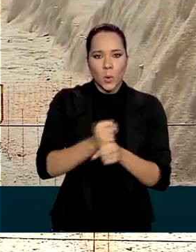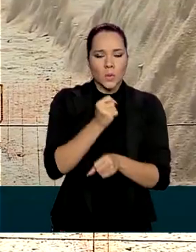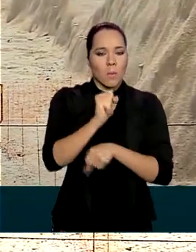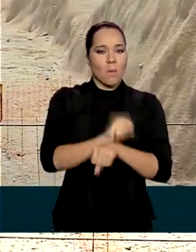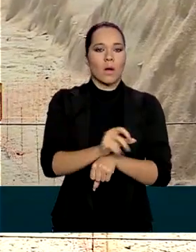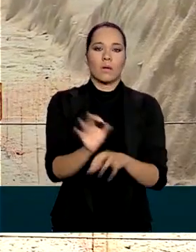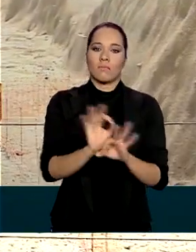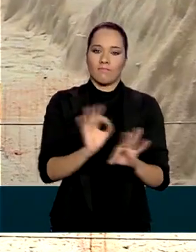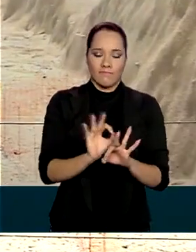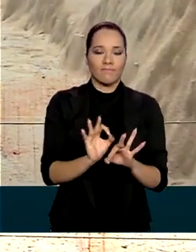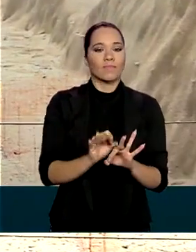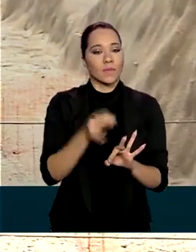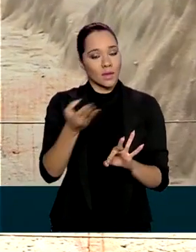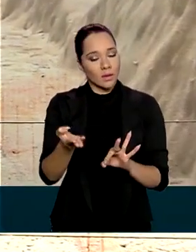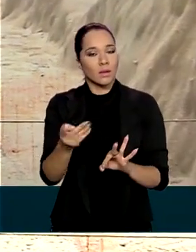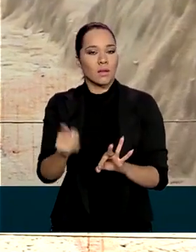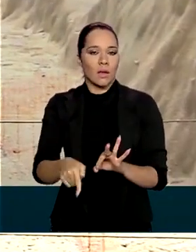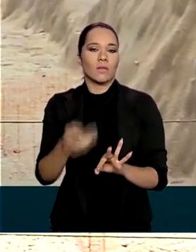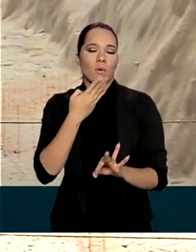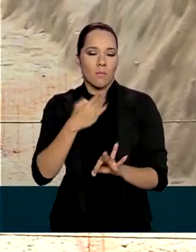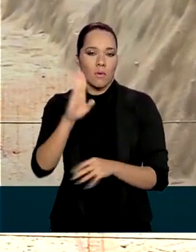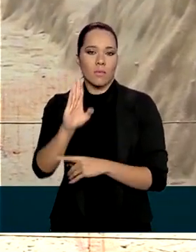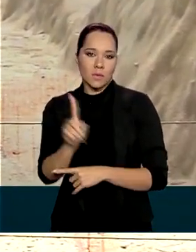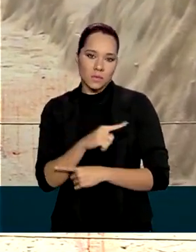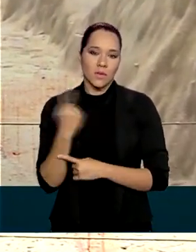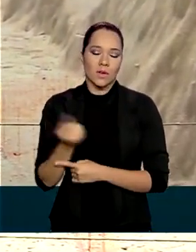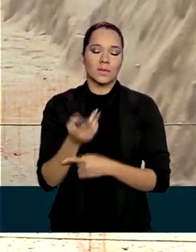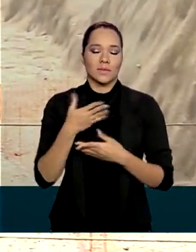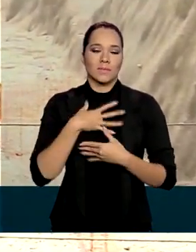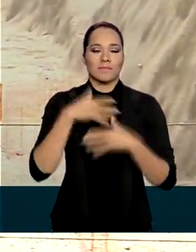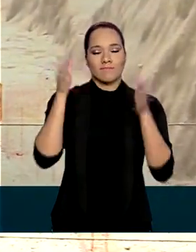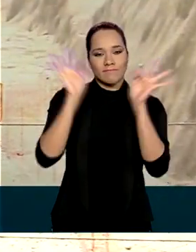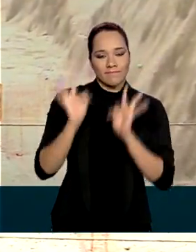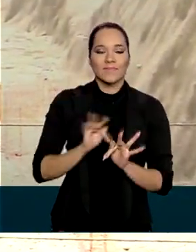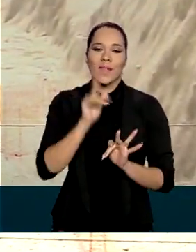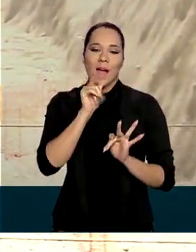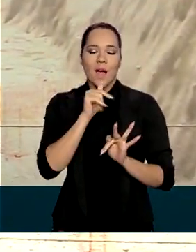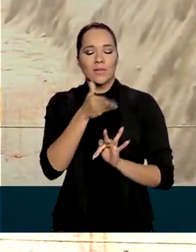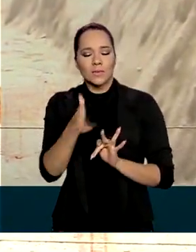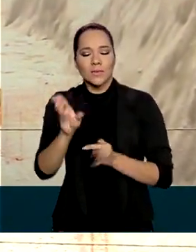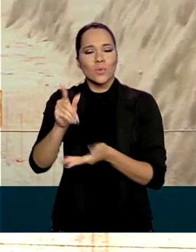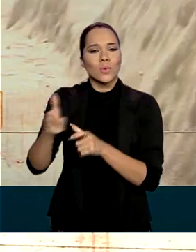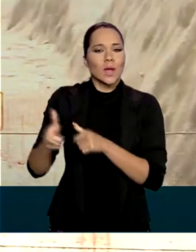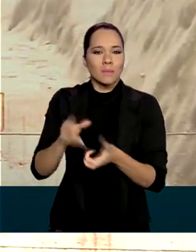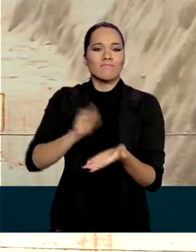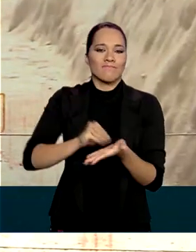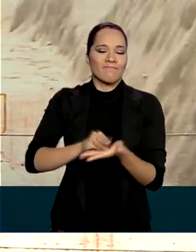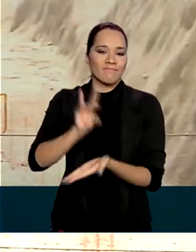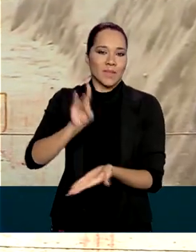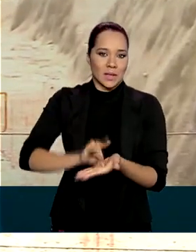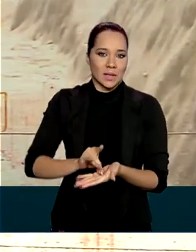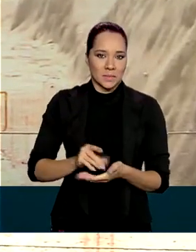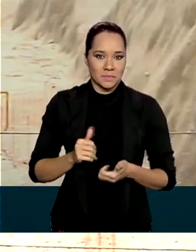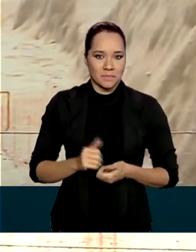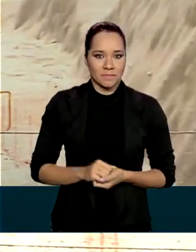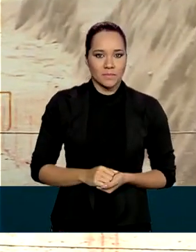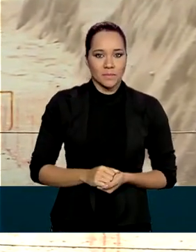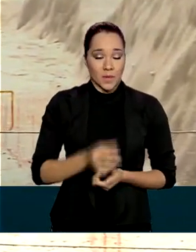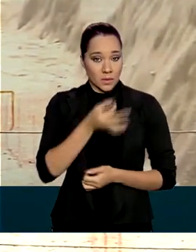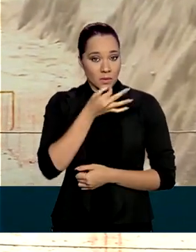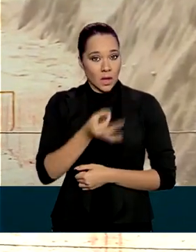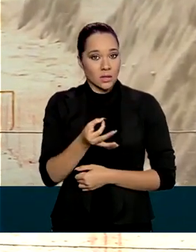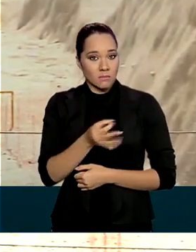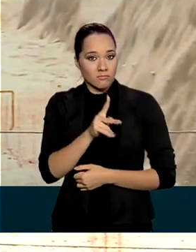parada. Isso faz parte desse compromisso nosso. A gente fica muito feliz em trazer água para quem realmente precisa. O senhor acha que